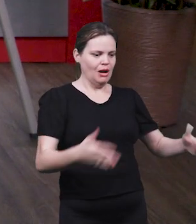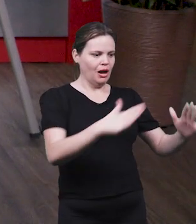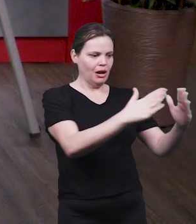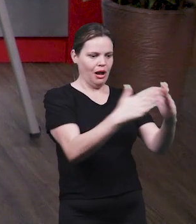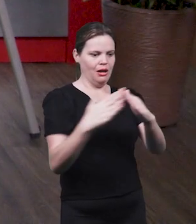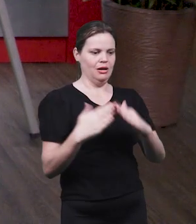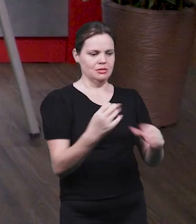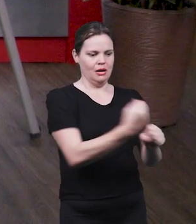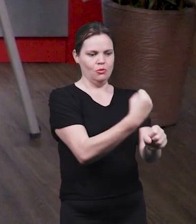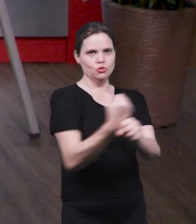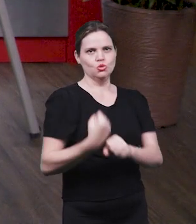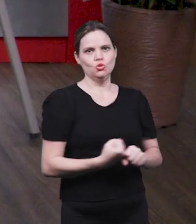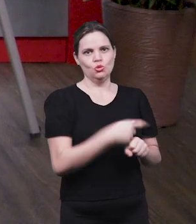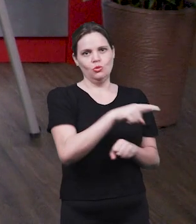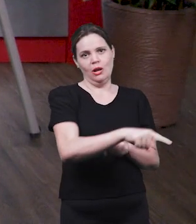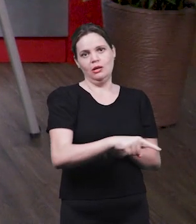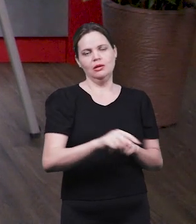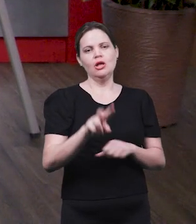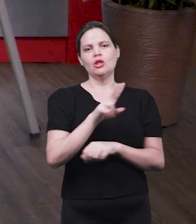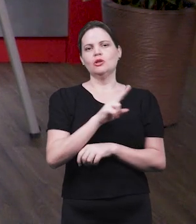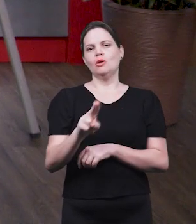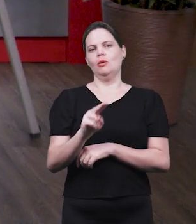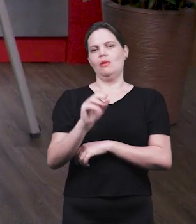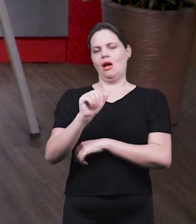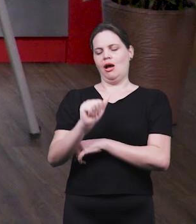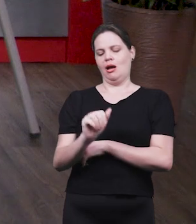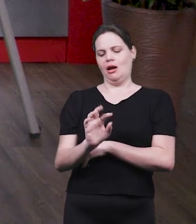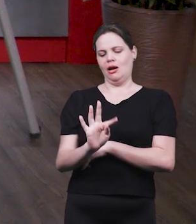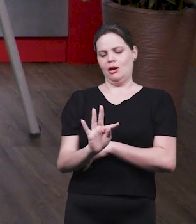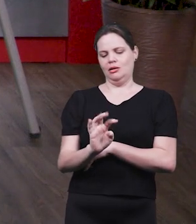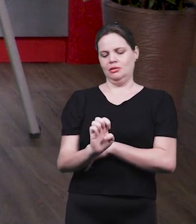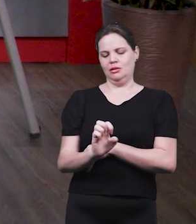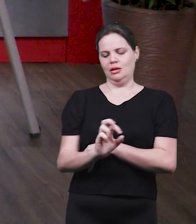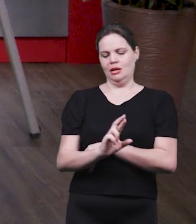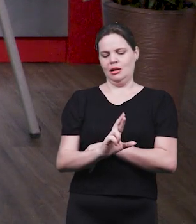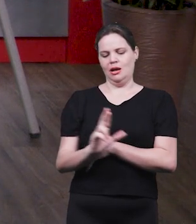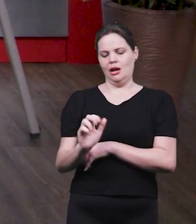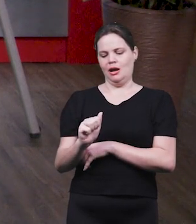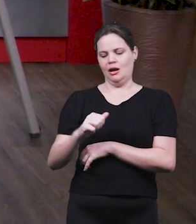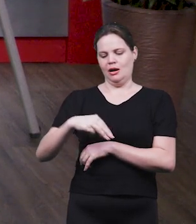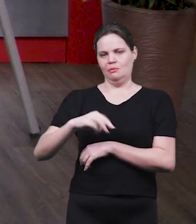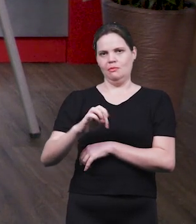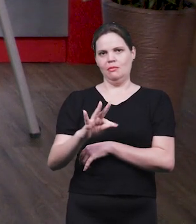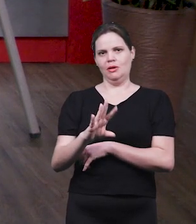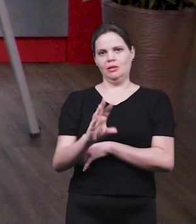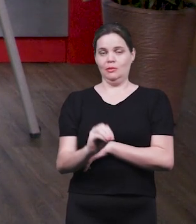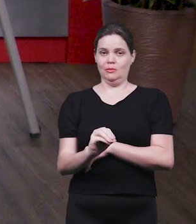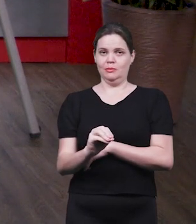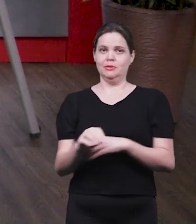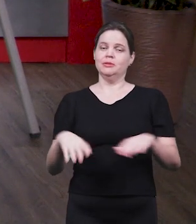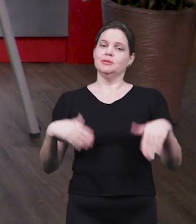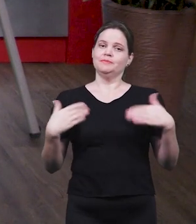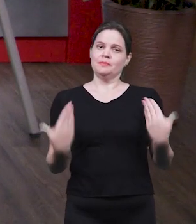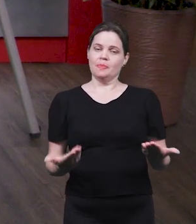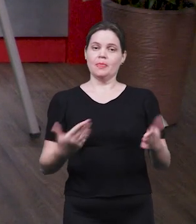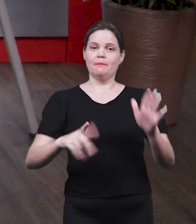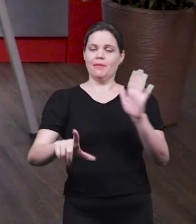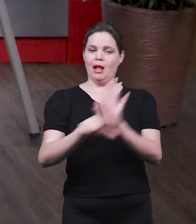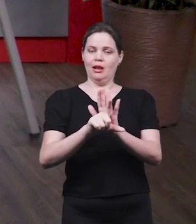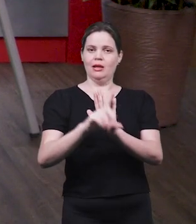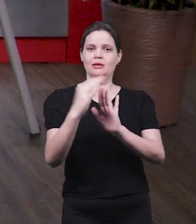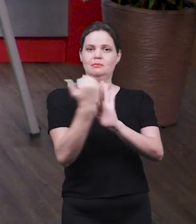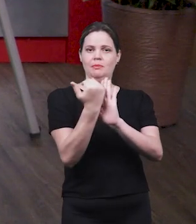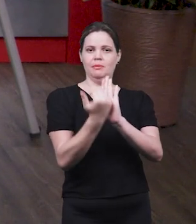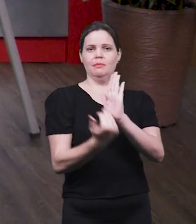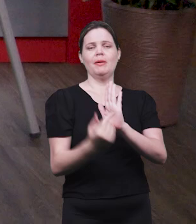os acrescidos de marinha. Então, a legislação que trata de terrenos de marinha é um decreto-lei